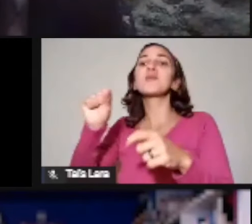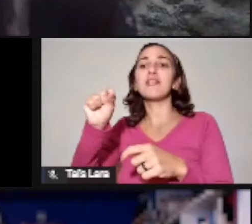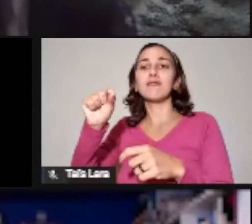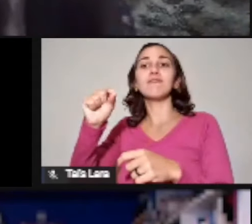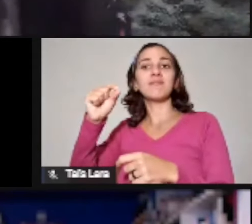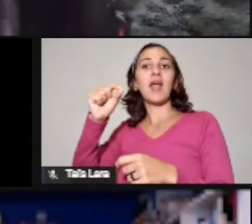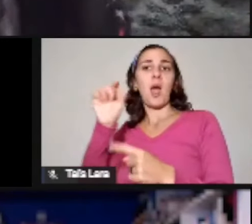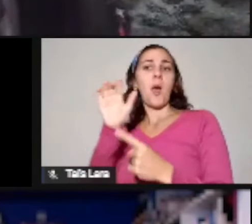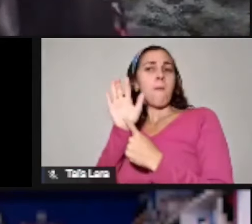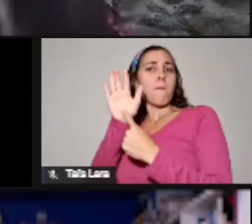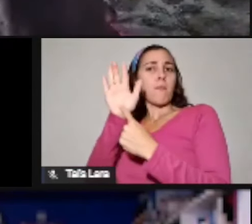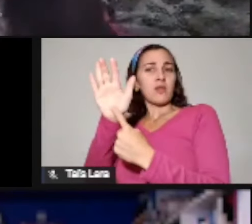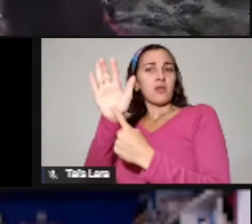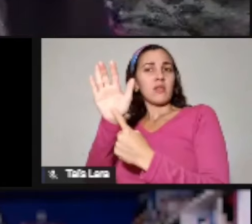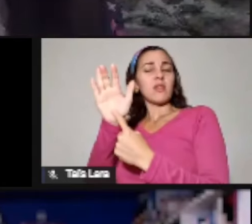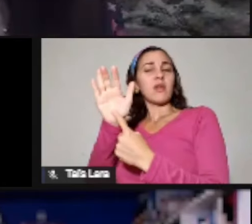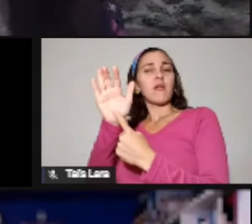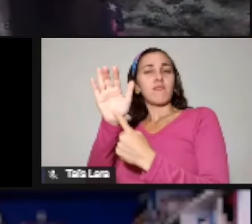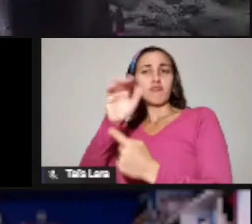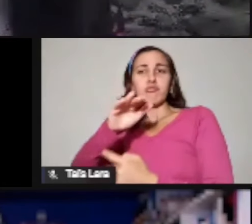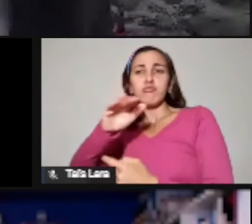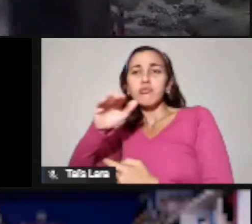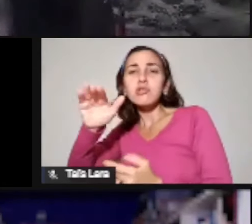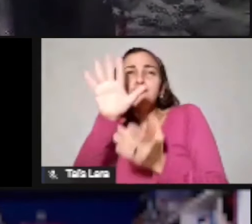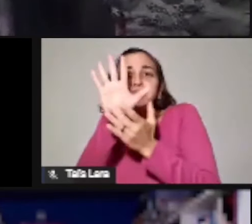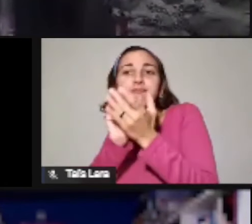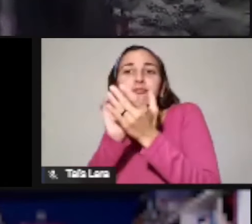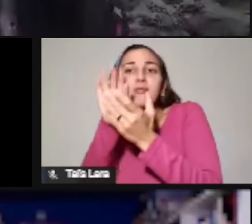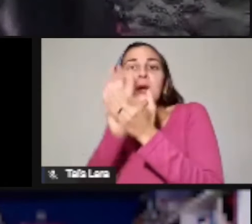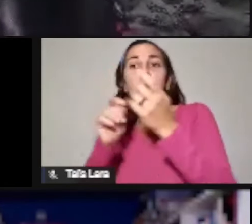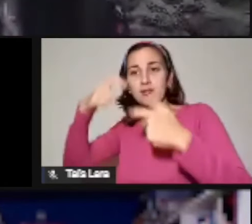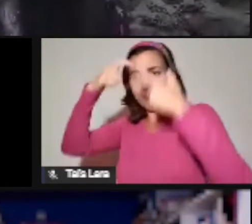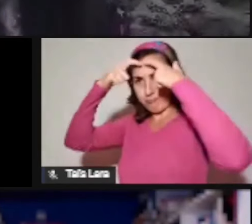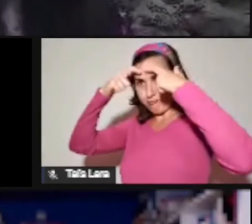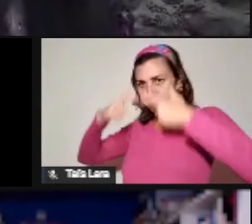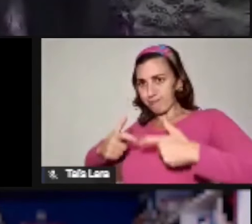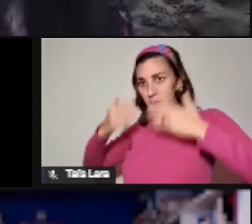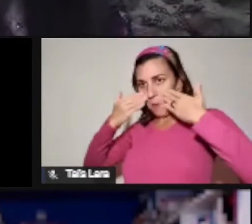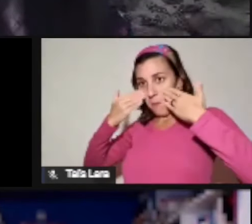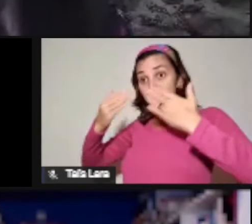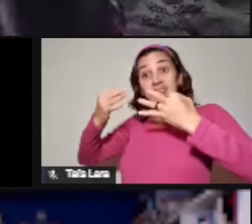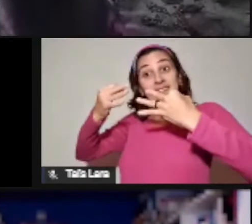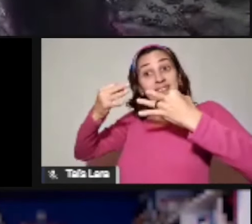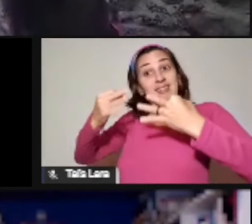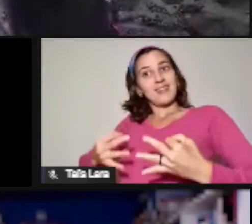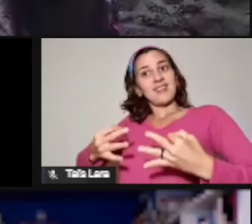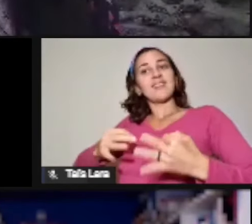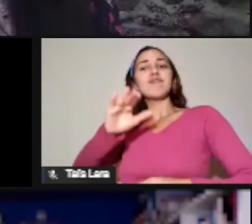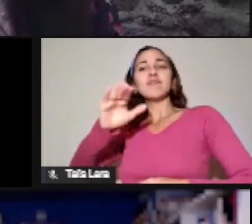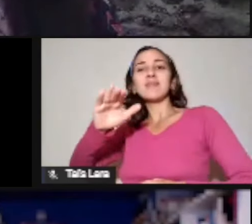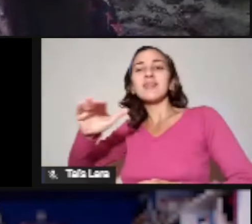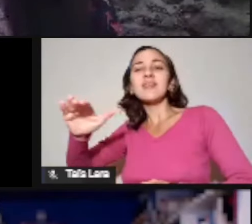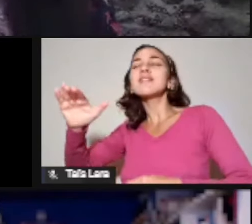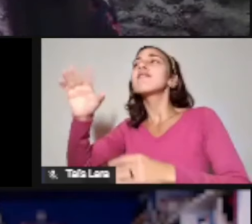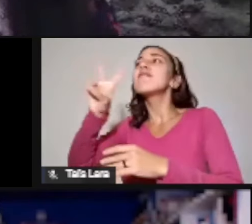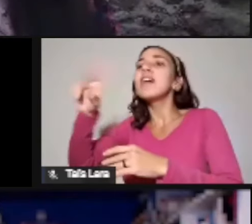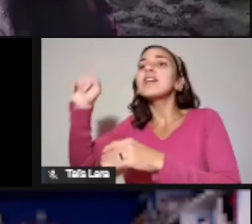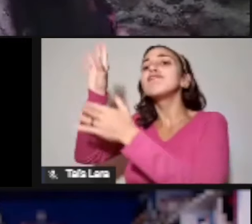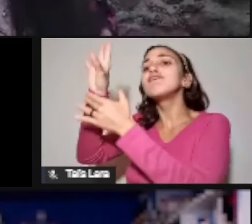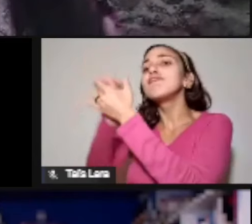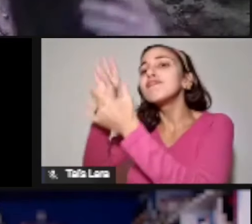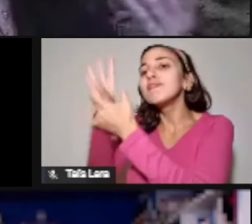falando. Foi maravilhoso o que você trouxe, viu, Sheila? Porque, assim, Fafá, a dinâmica familiar, ela também